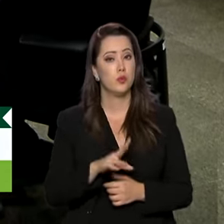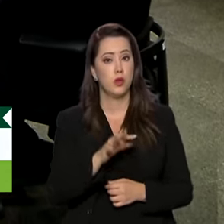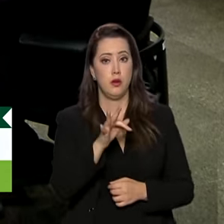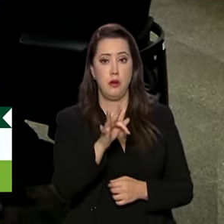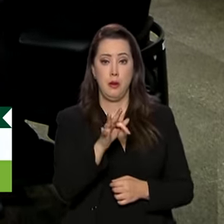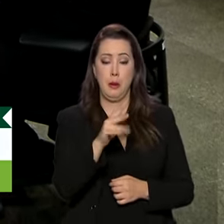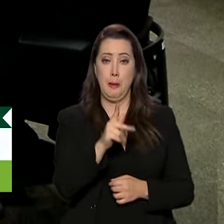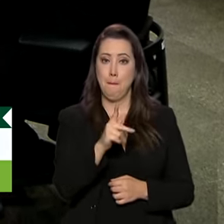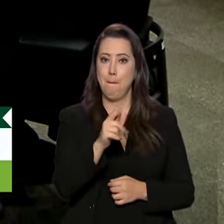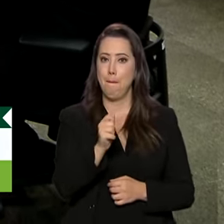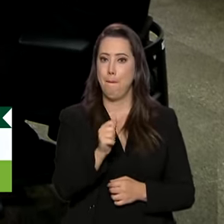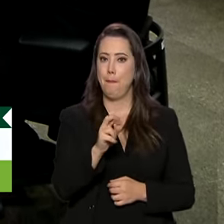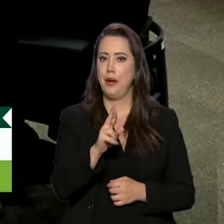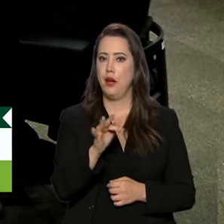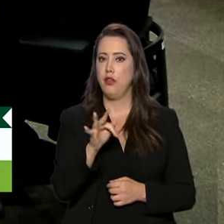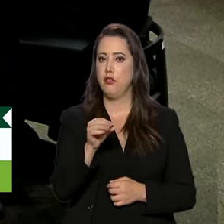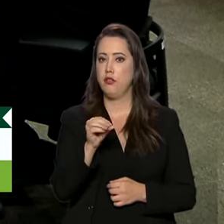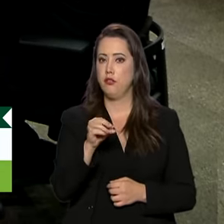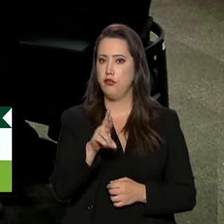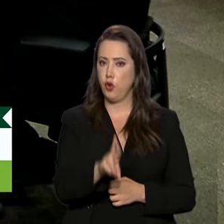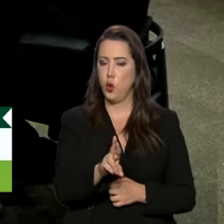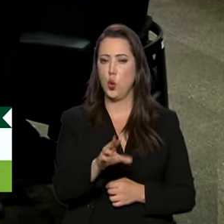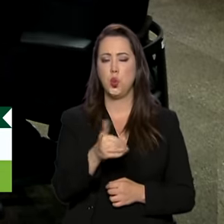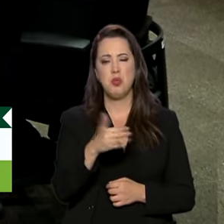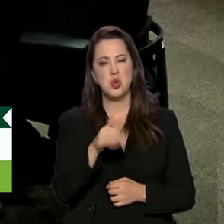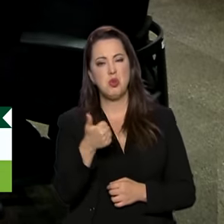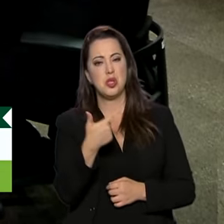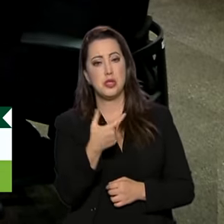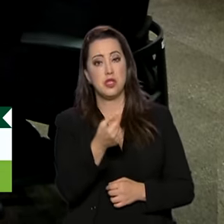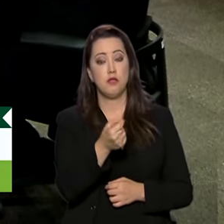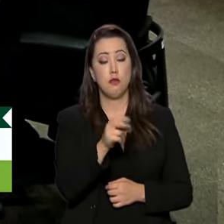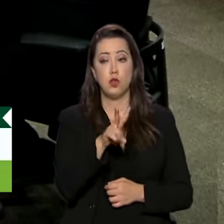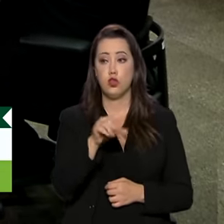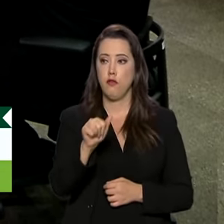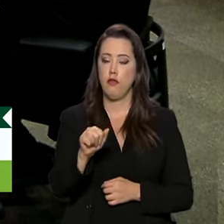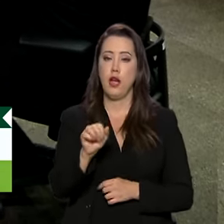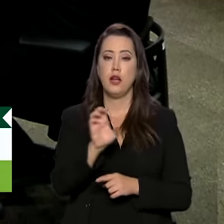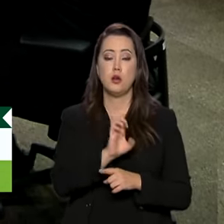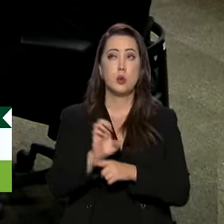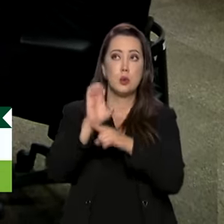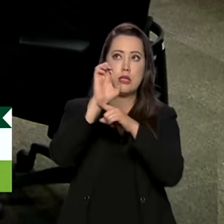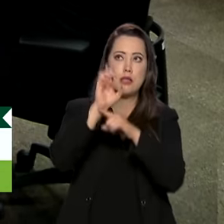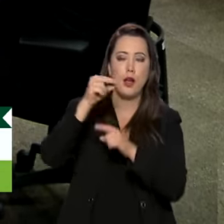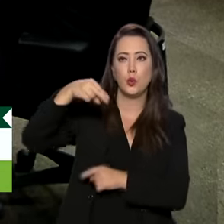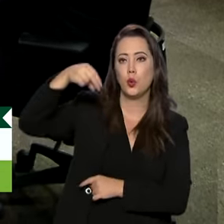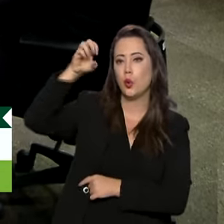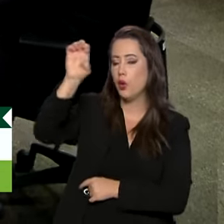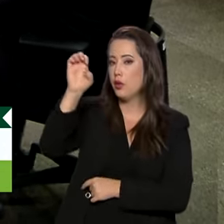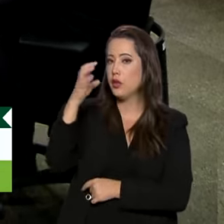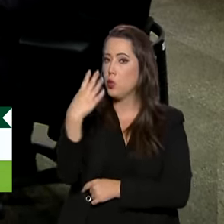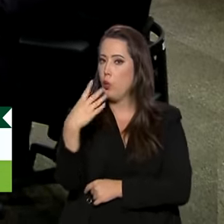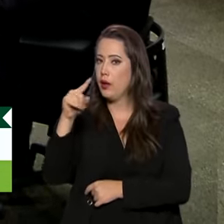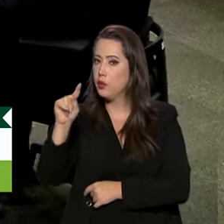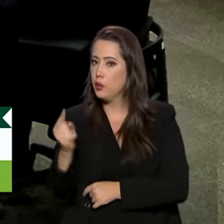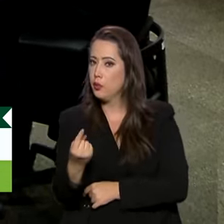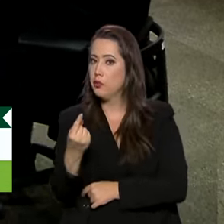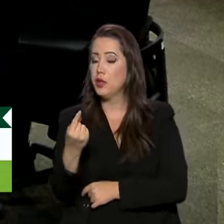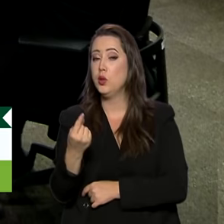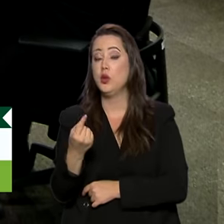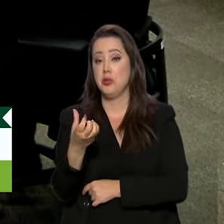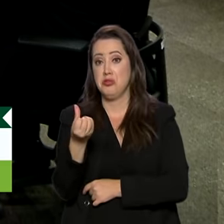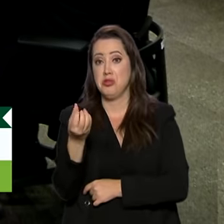pastor para oferecer no mínimo 120 vagas por estado o Nordeste vai contar com